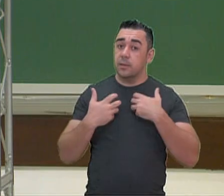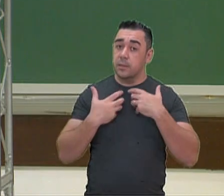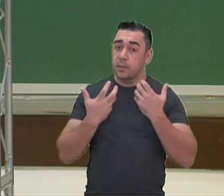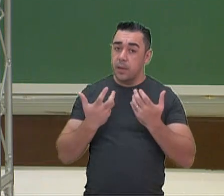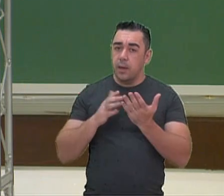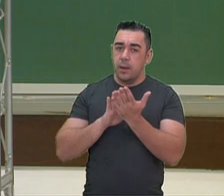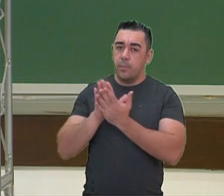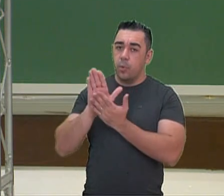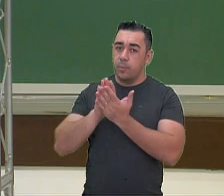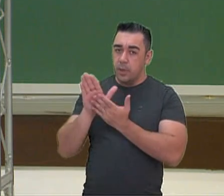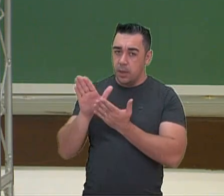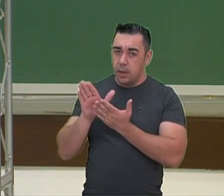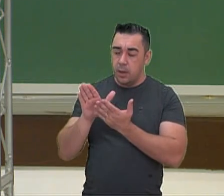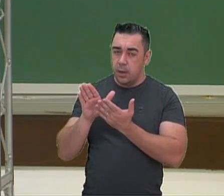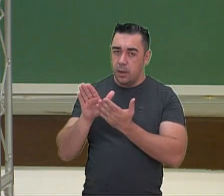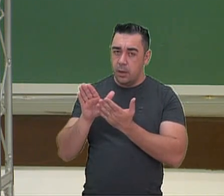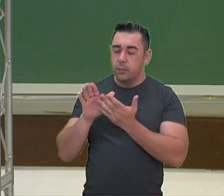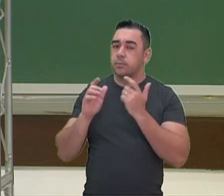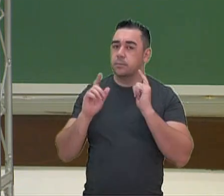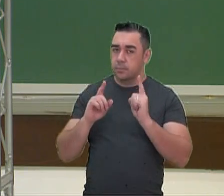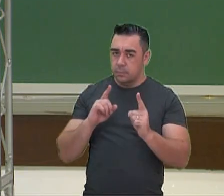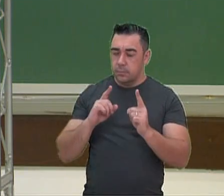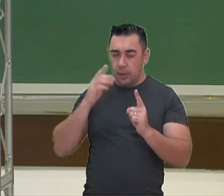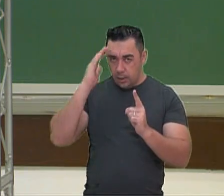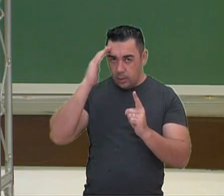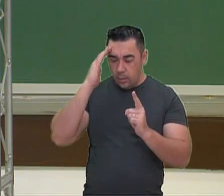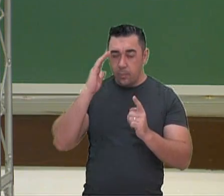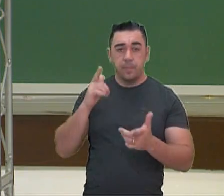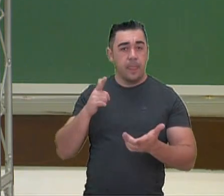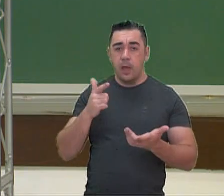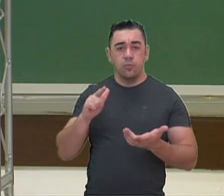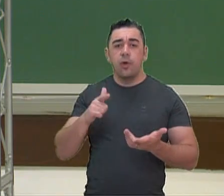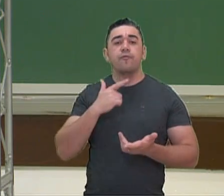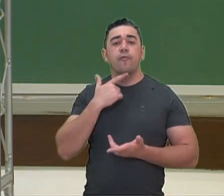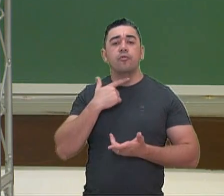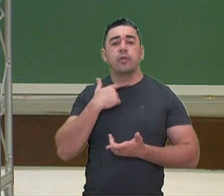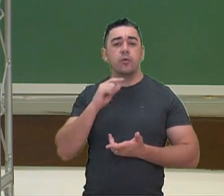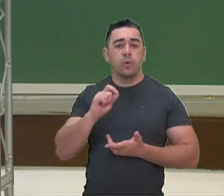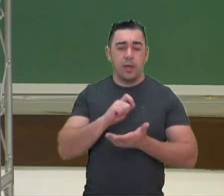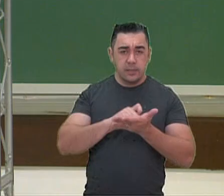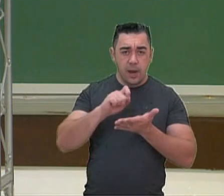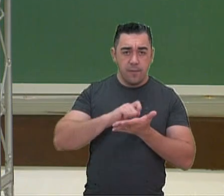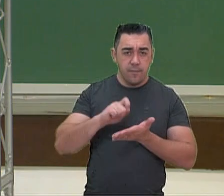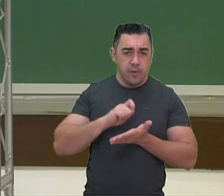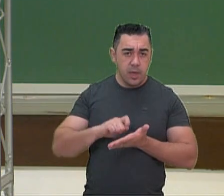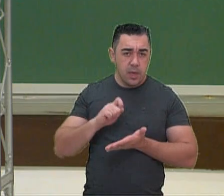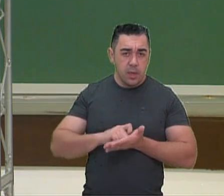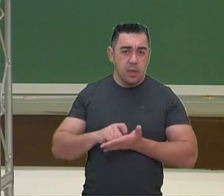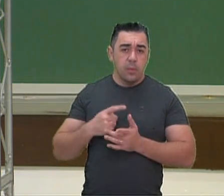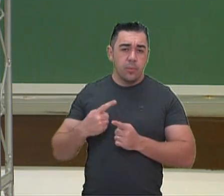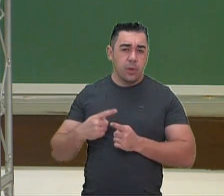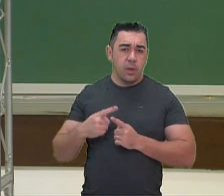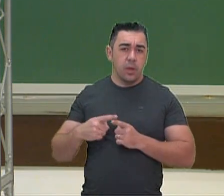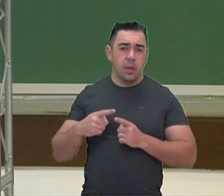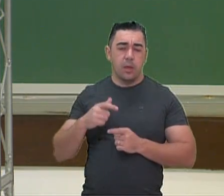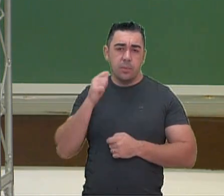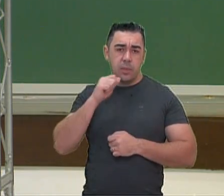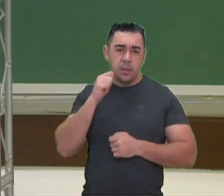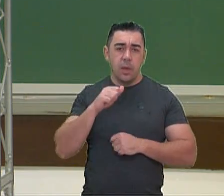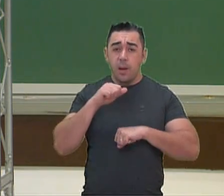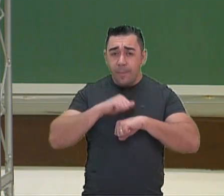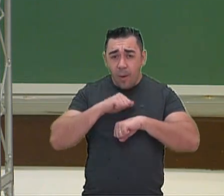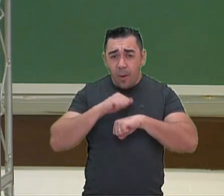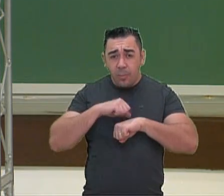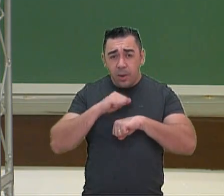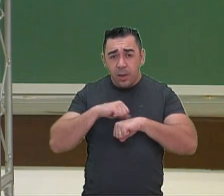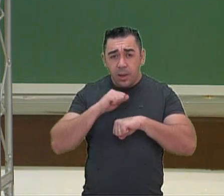não tinha a intenção, na verdade, enquanto ela escrevia, porque ela era tão pobre,